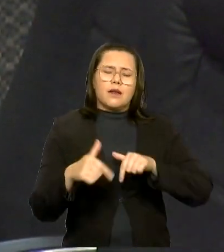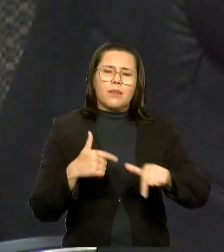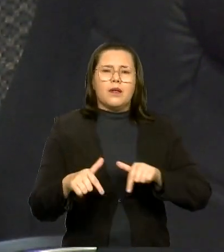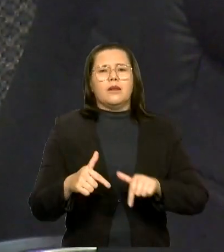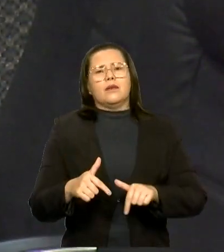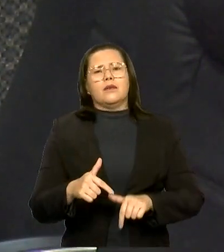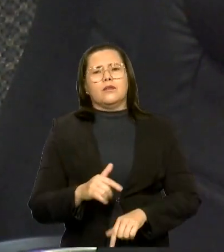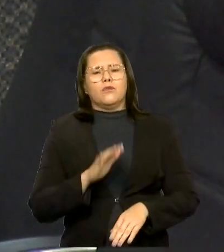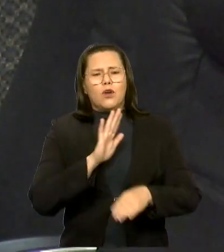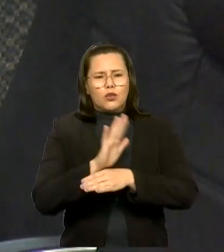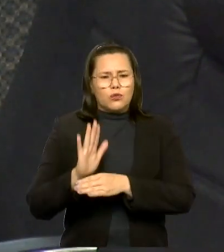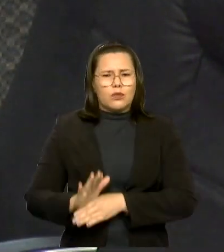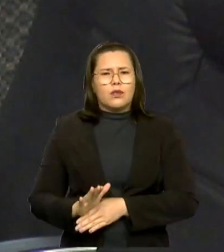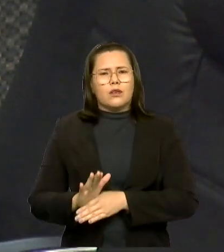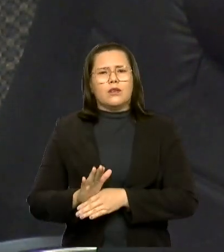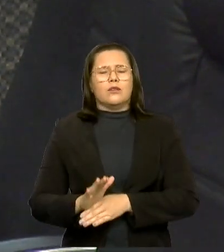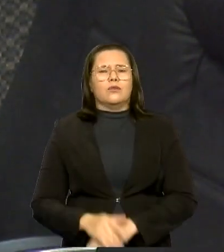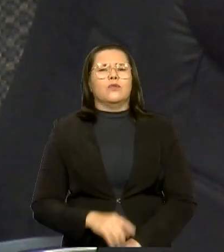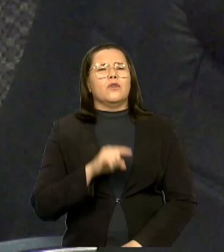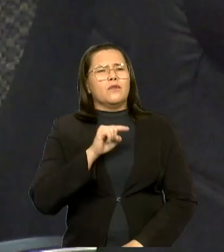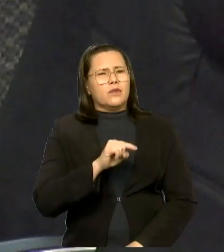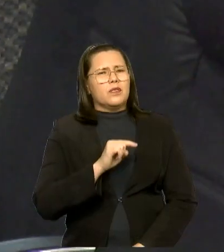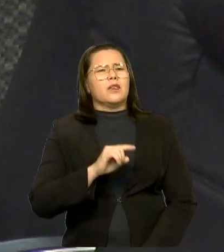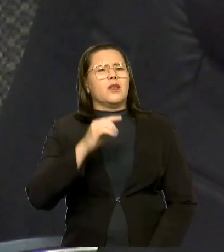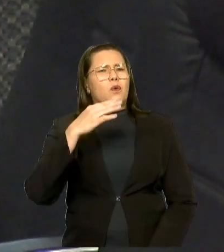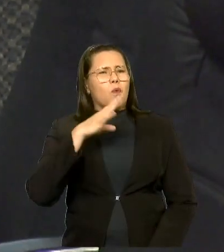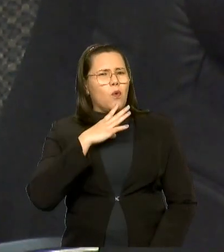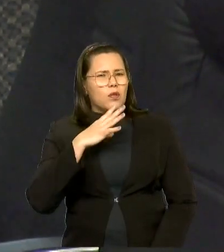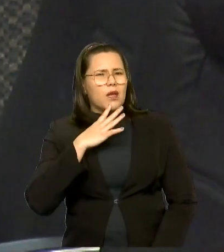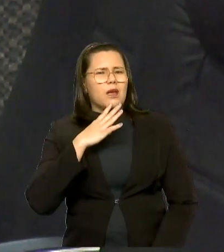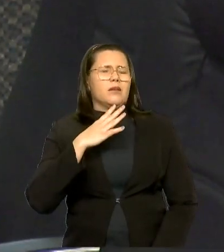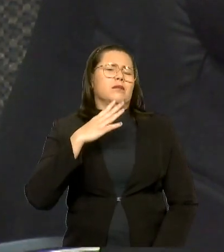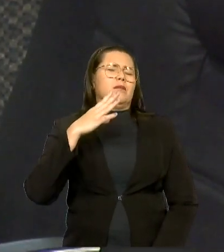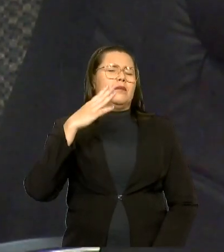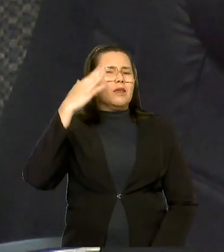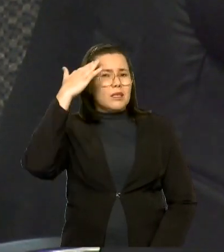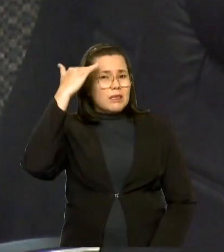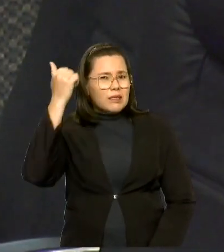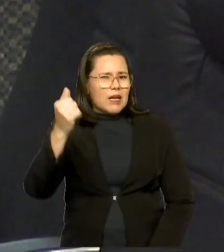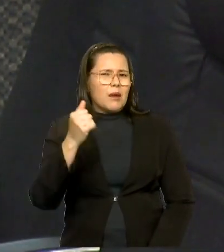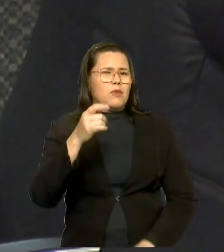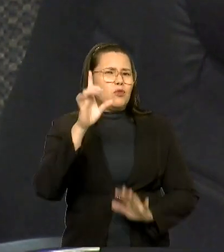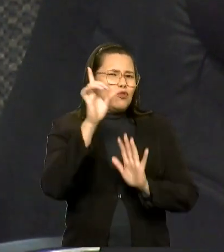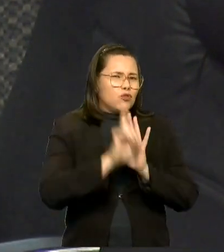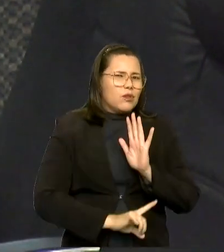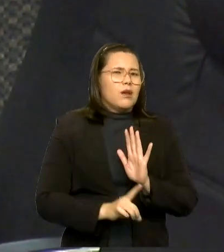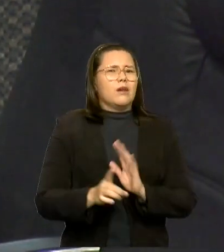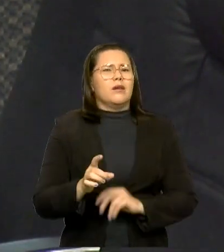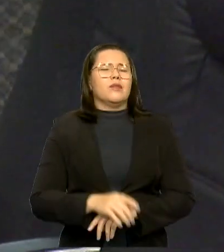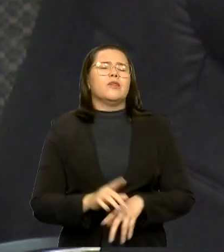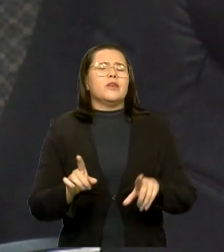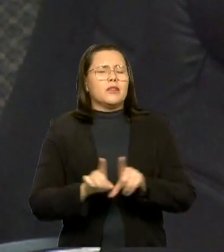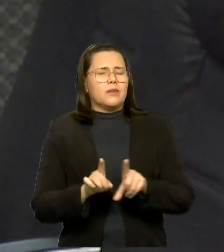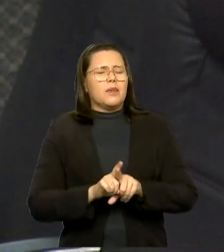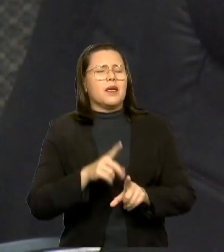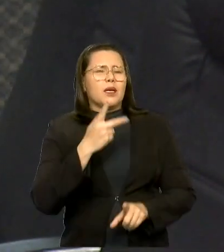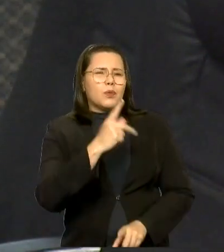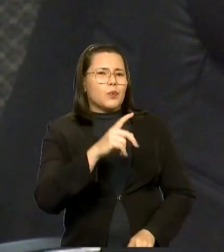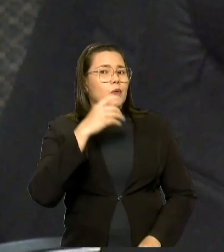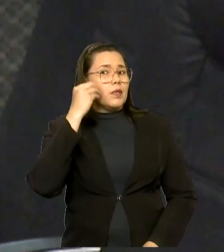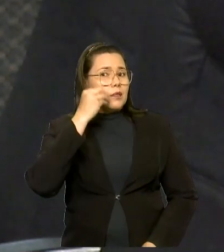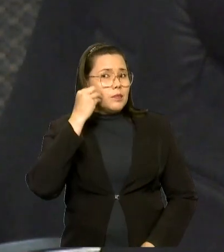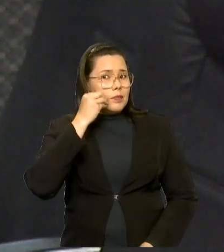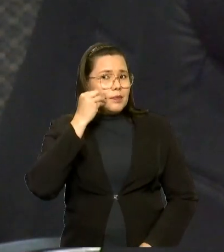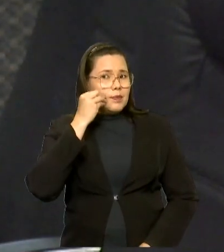sua garra, com o seu saber jurídico, com a sua experiência. Quero destacar apenas uma frase do